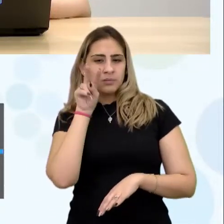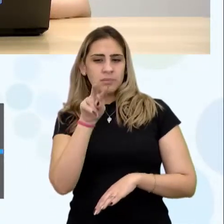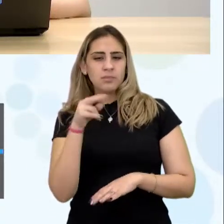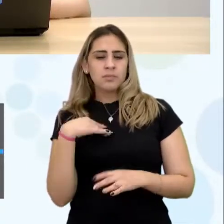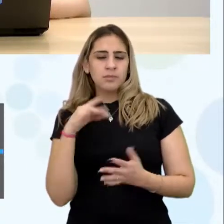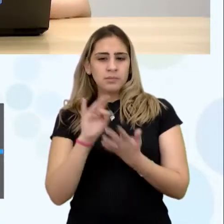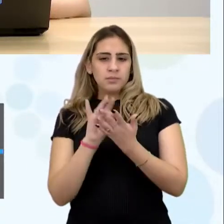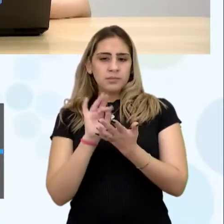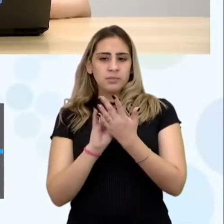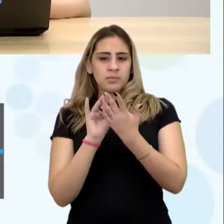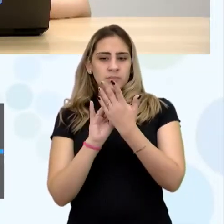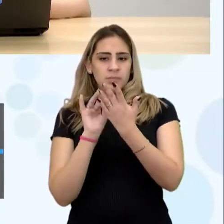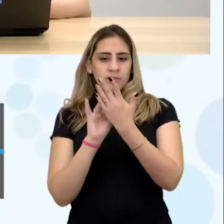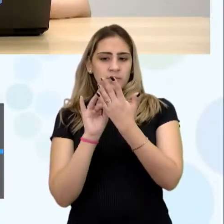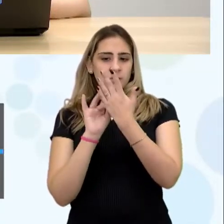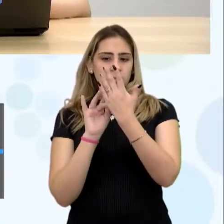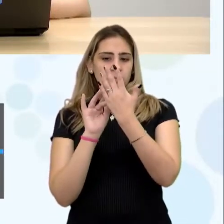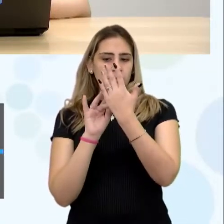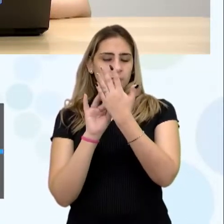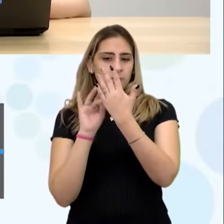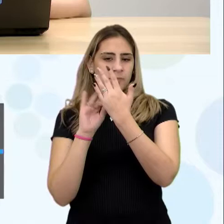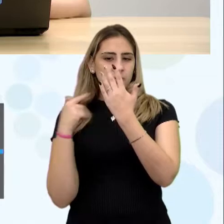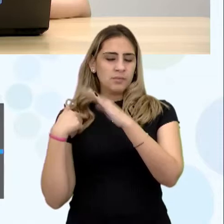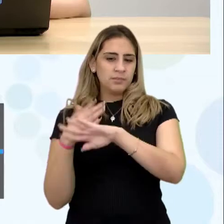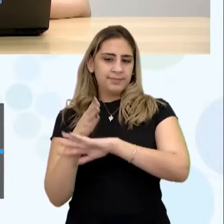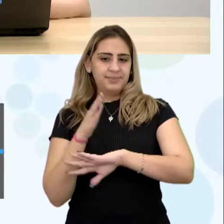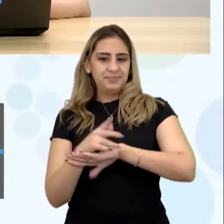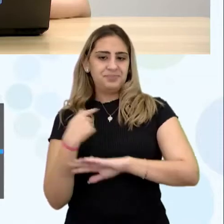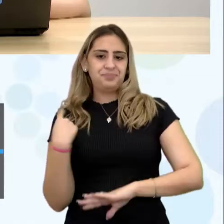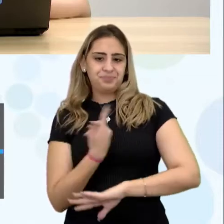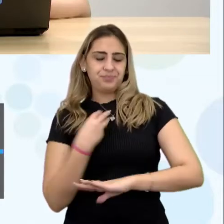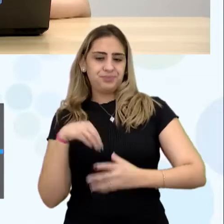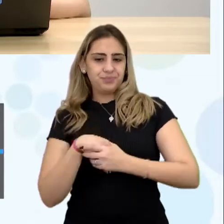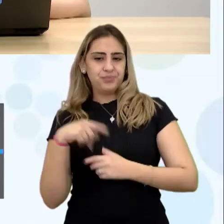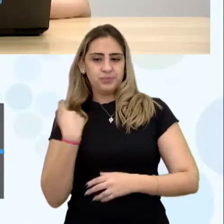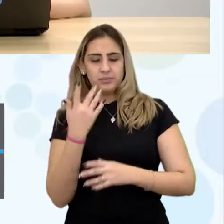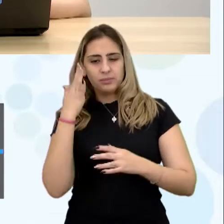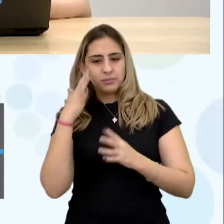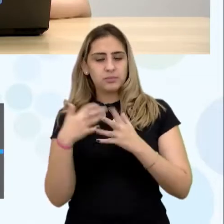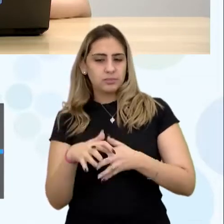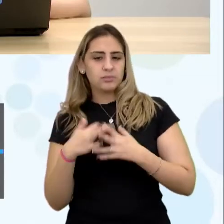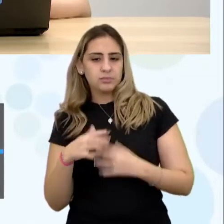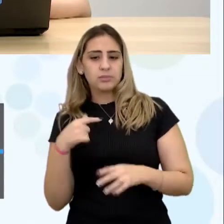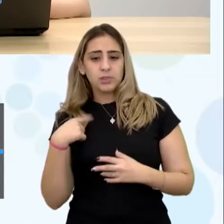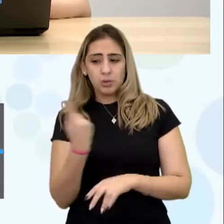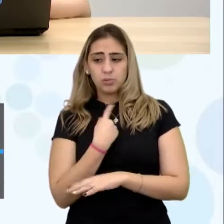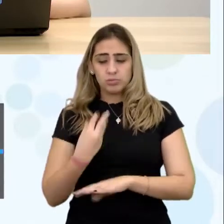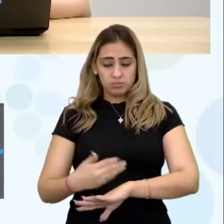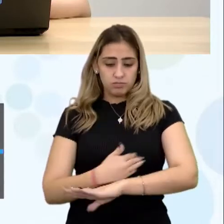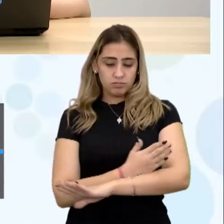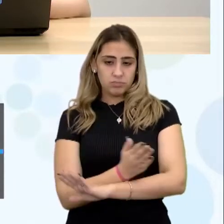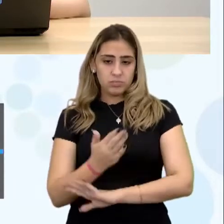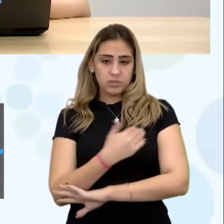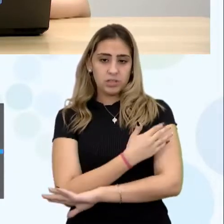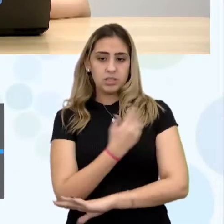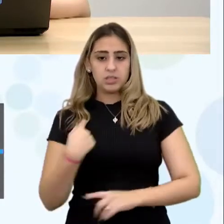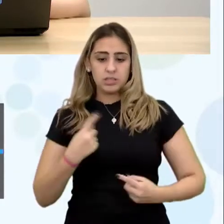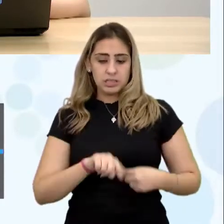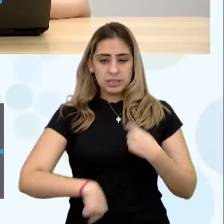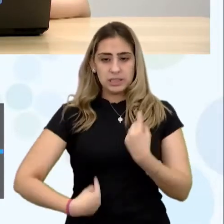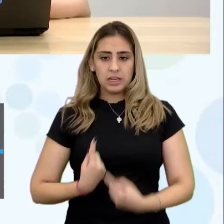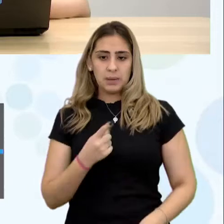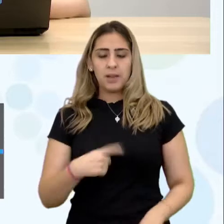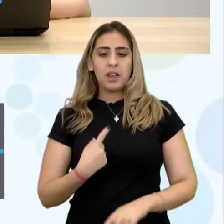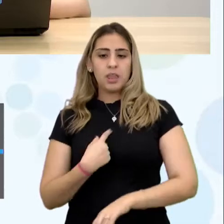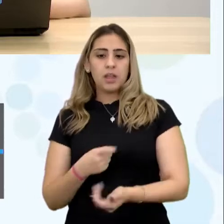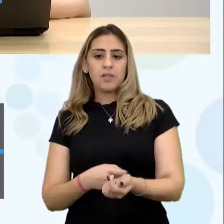na verdade, né, são a frequência, né? E aí o nosso cérebro, o nosso sistema nervoso, né, quando passa lá